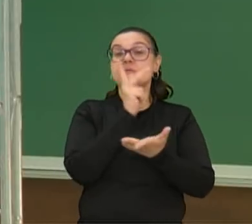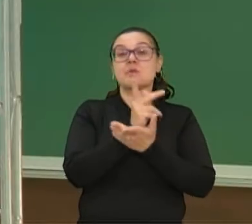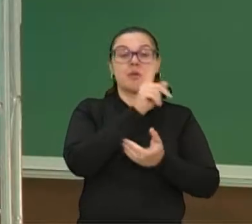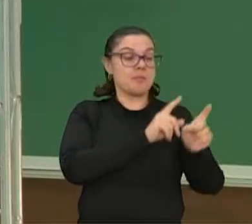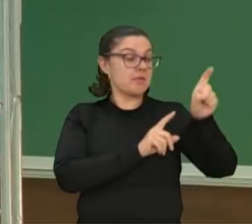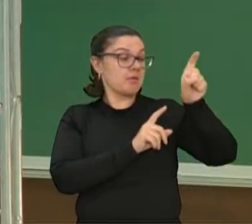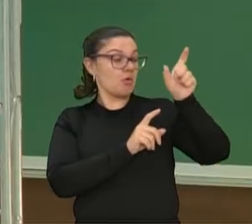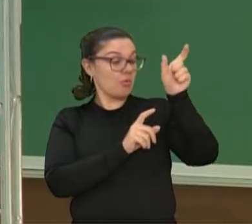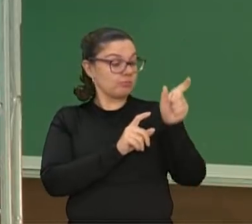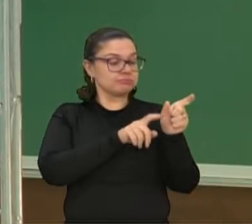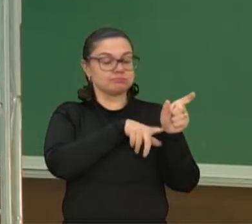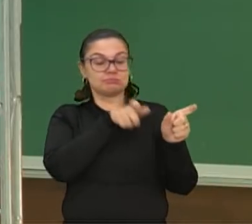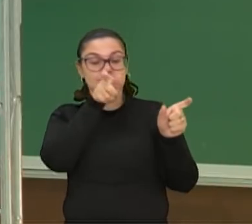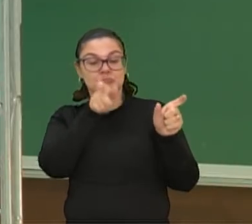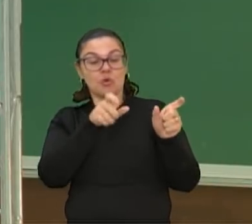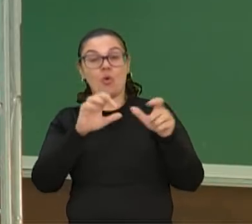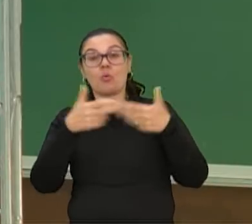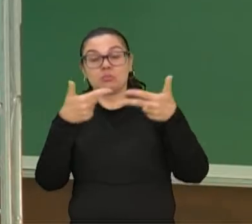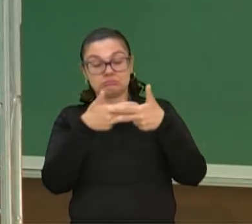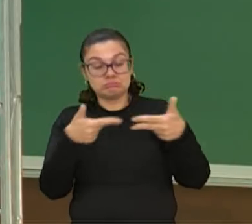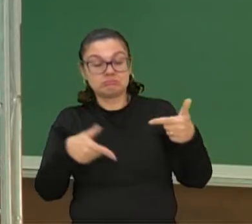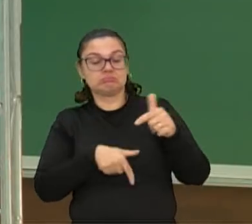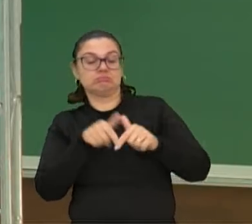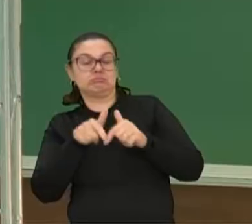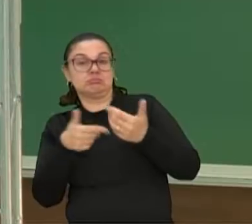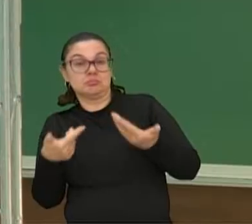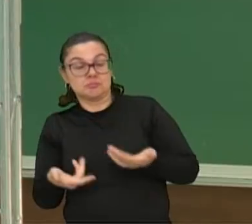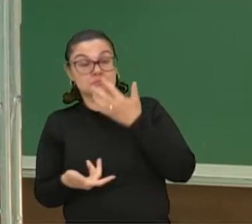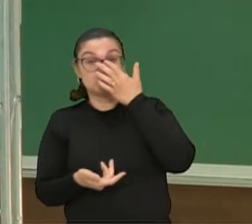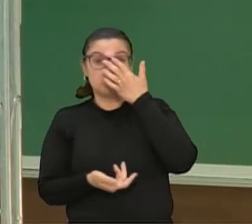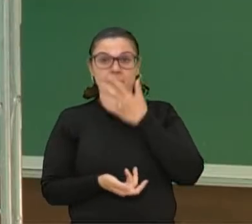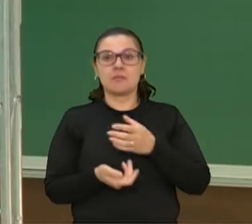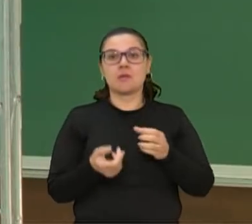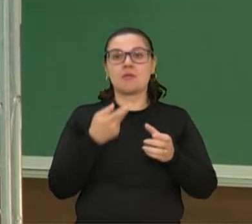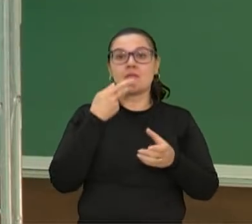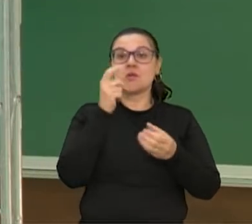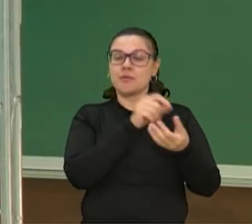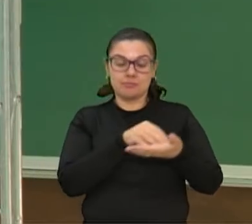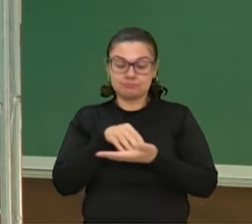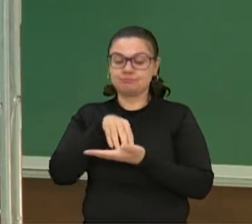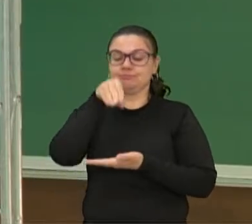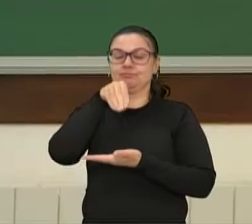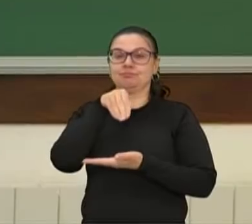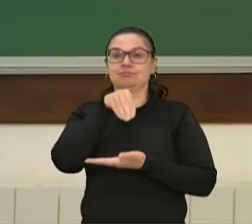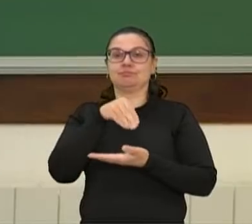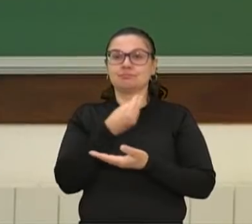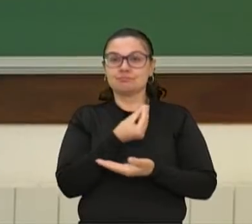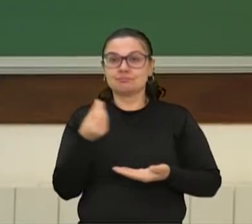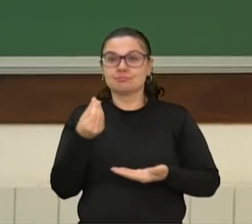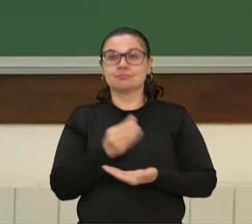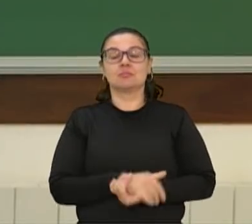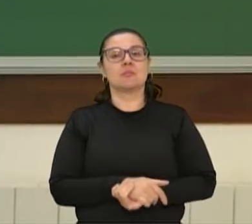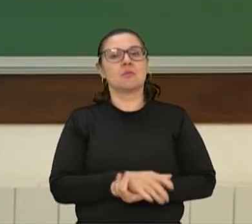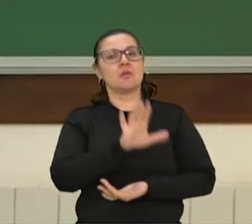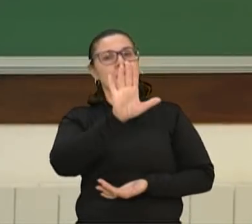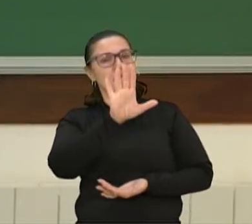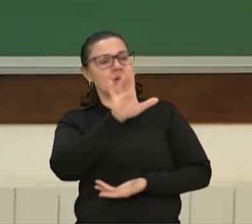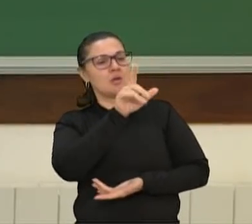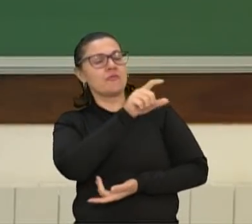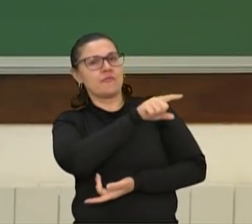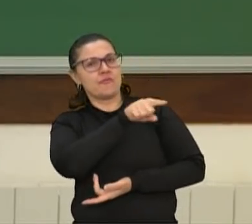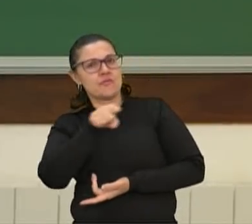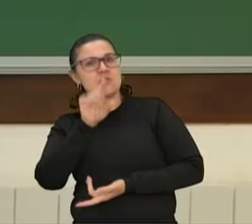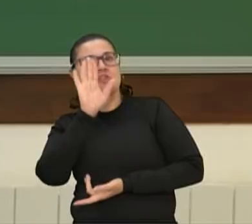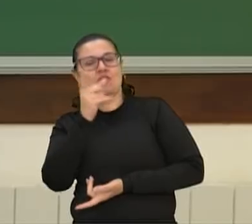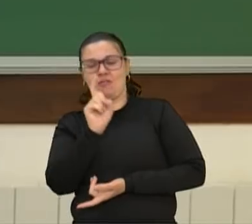surge de alguma coisa. Então ele está falando muito da essência. Para aqueles que já